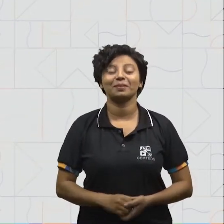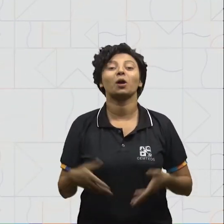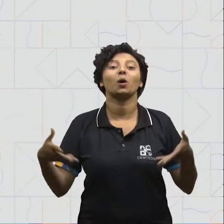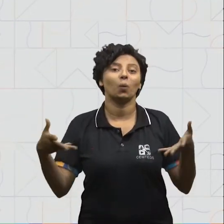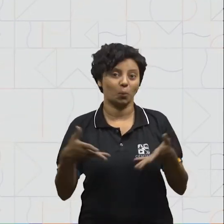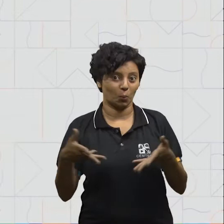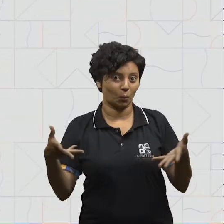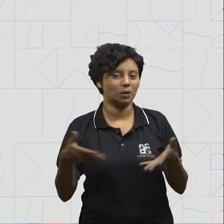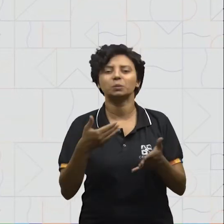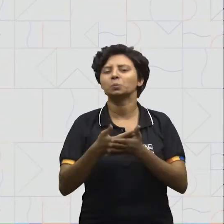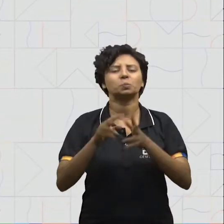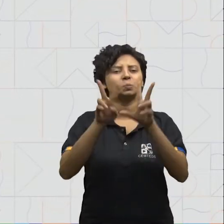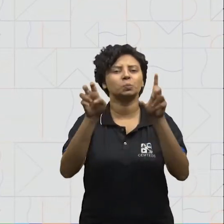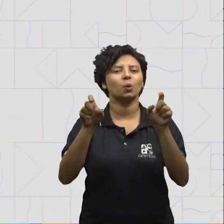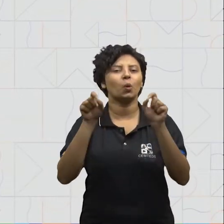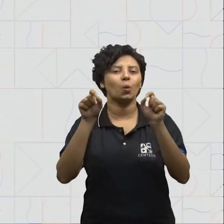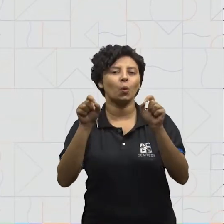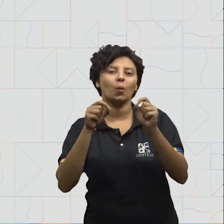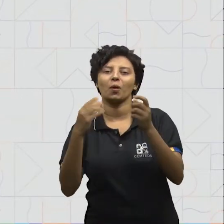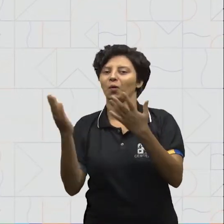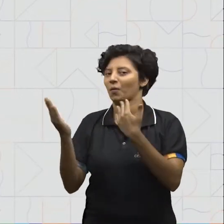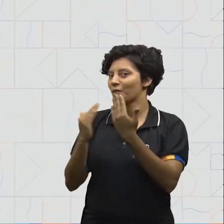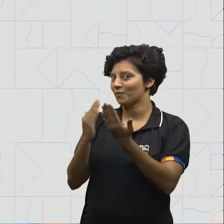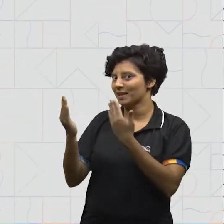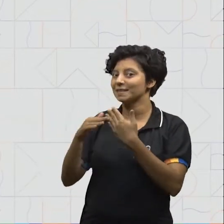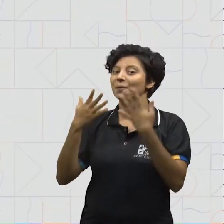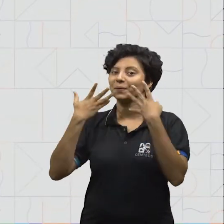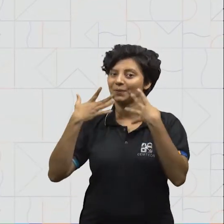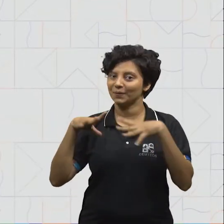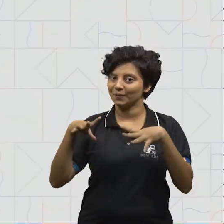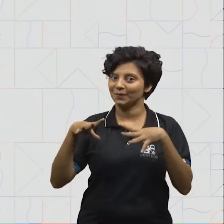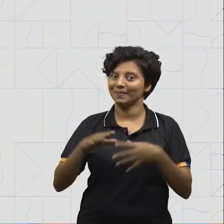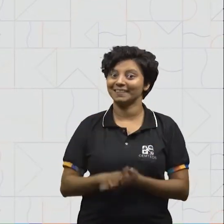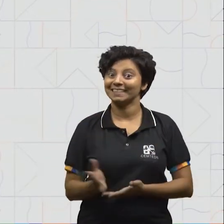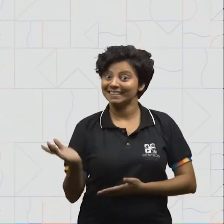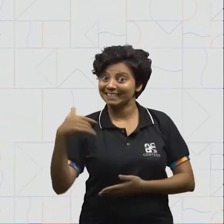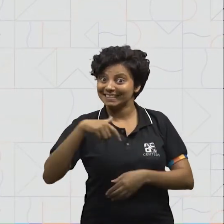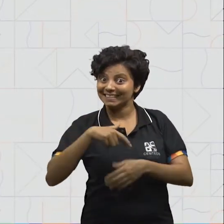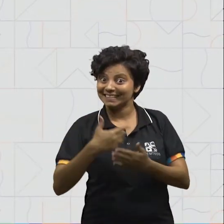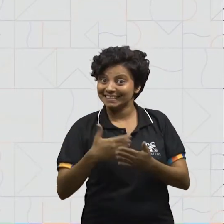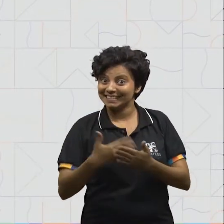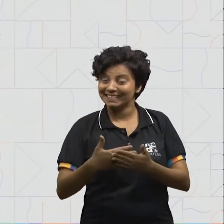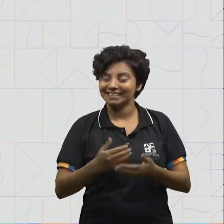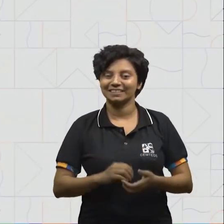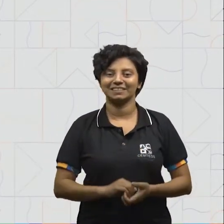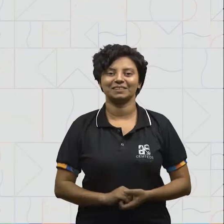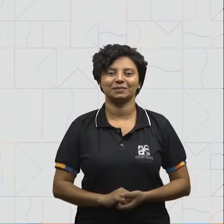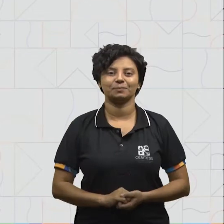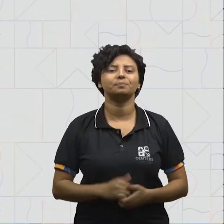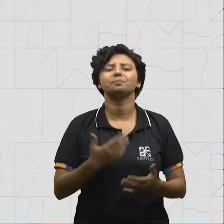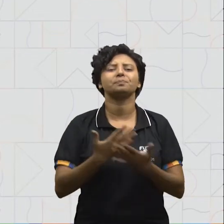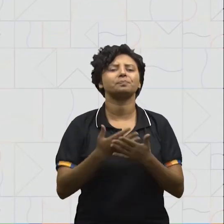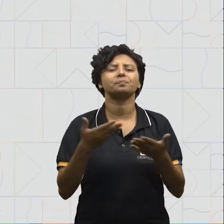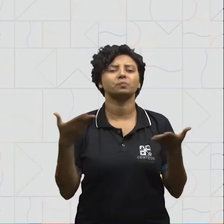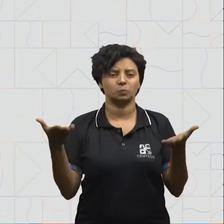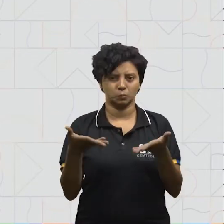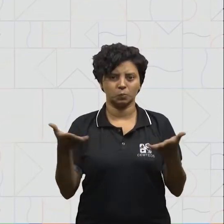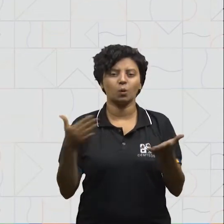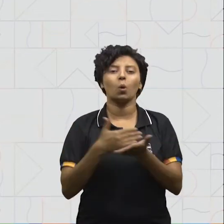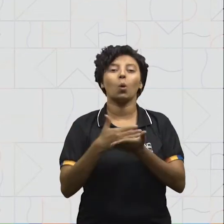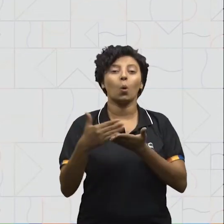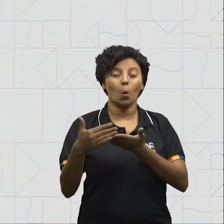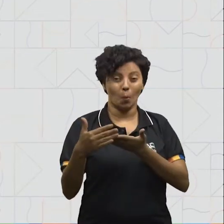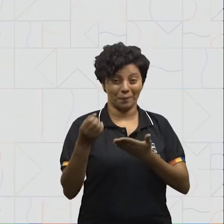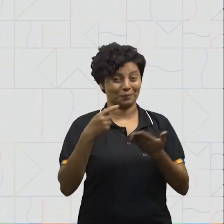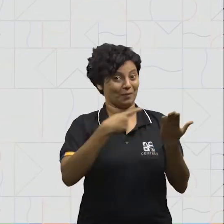CEMED. Hoje, estudaremos sobre conversação espontânea. Partiu para mais uma aula? A aula de hoje inicia